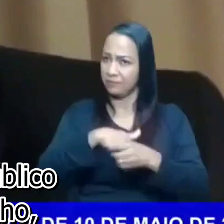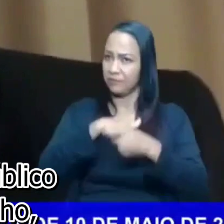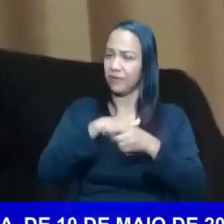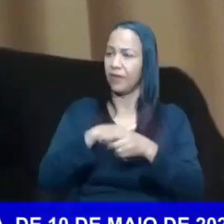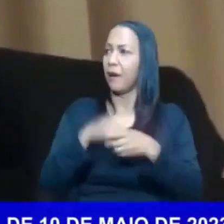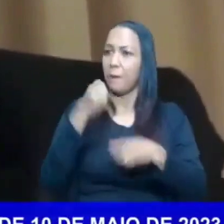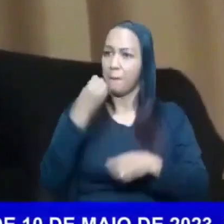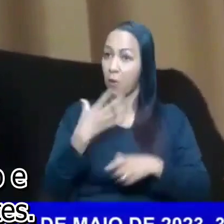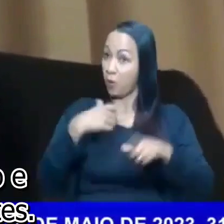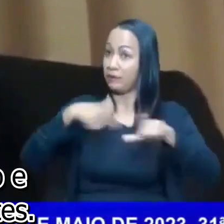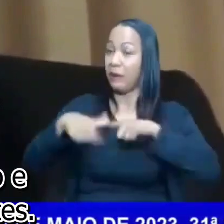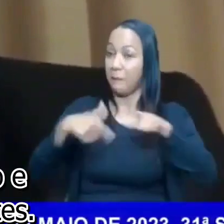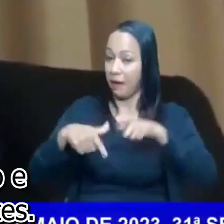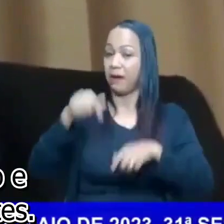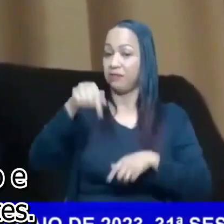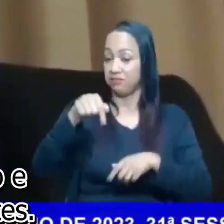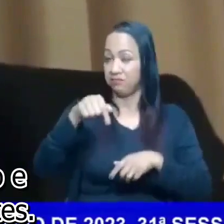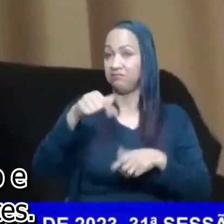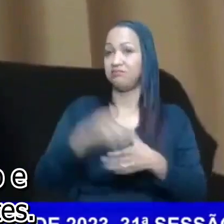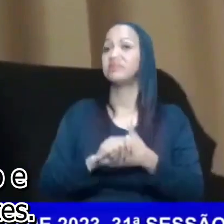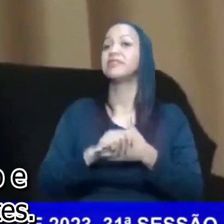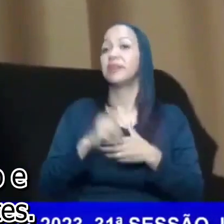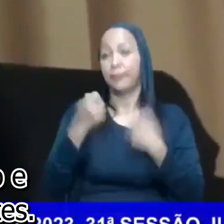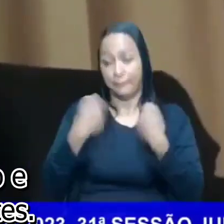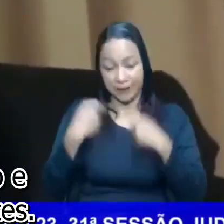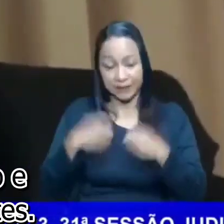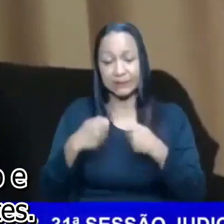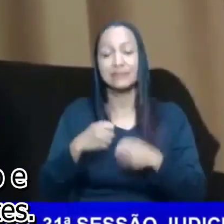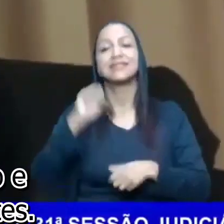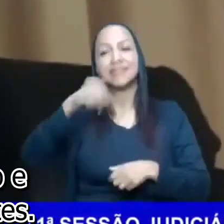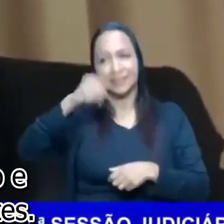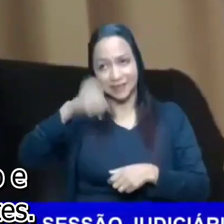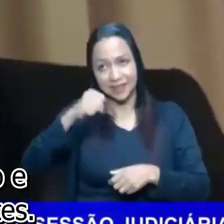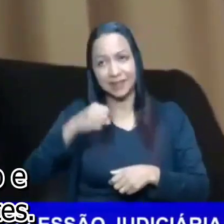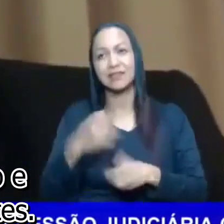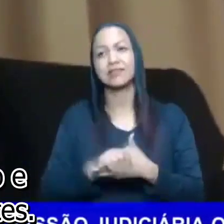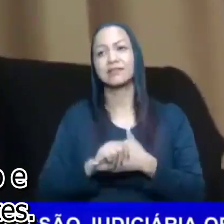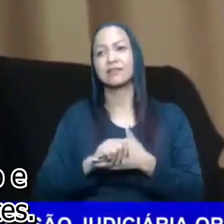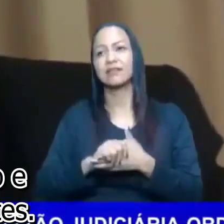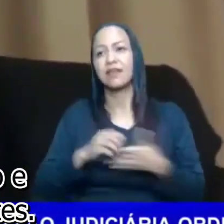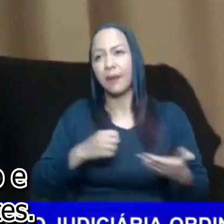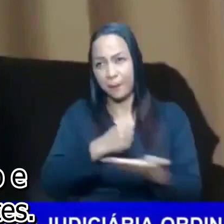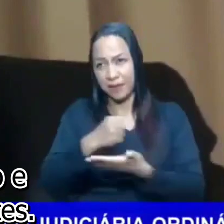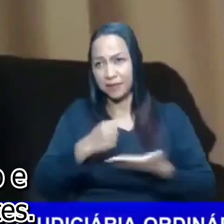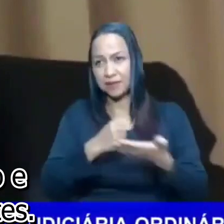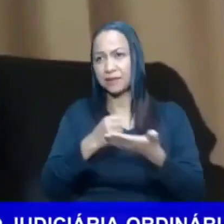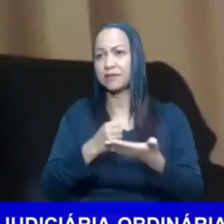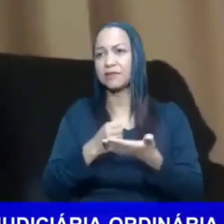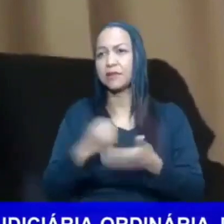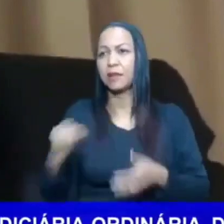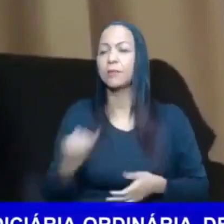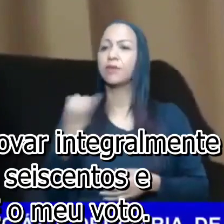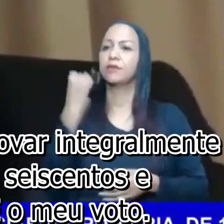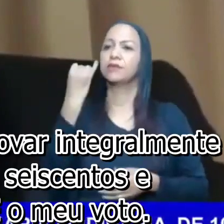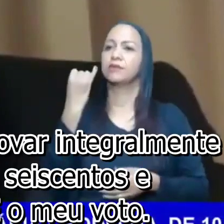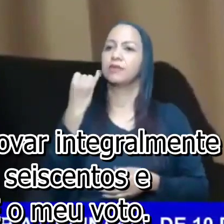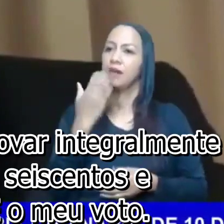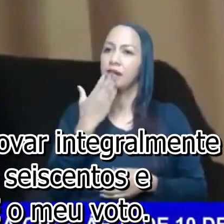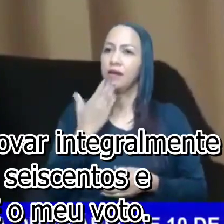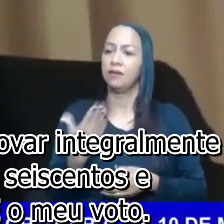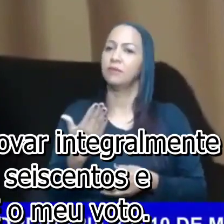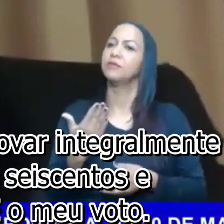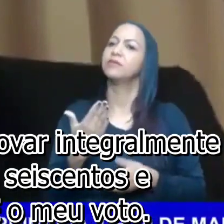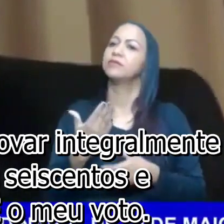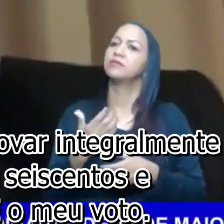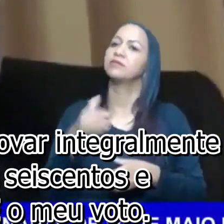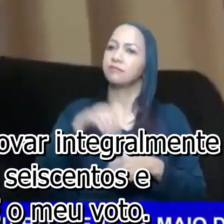grande trabalho, e é seu dever, né, fazer esse trabalho e fazer as sustentações que entende pertinentes. Eu pedindo vênias, eu